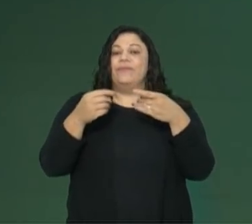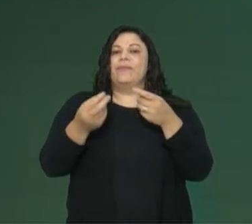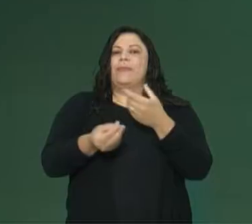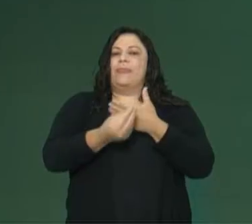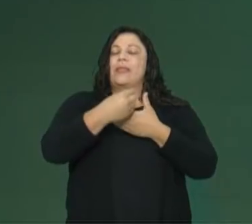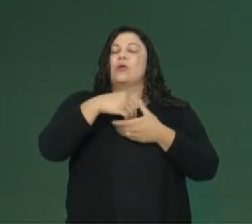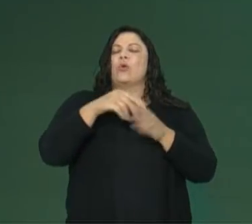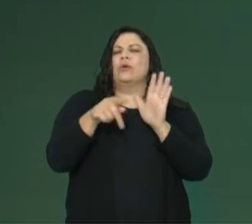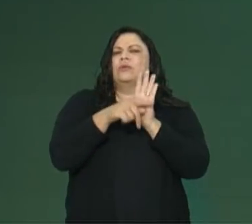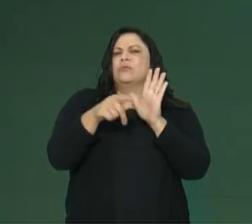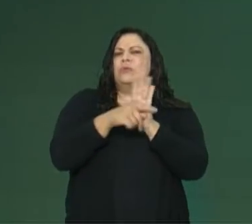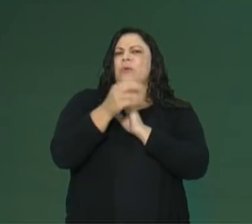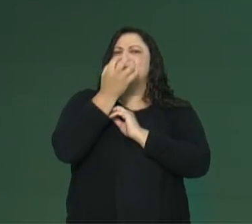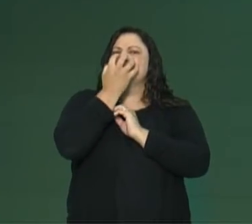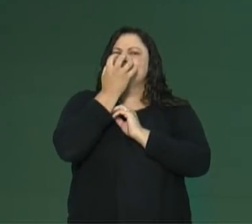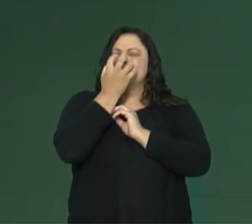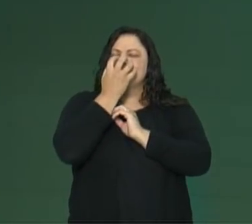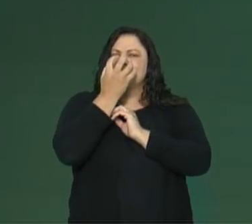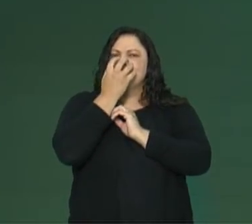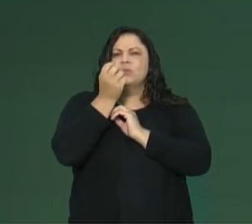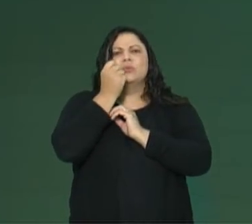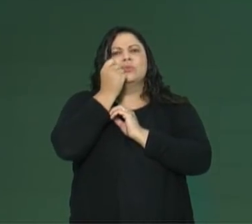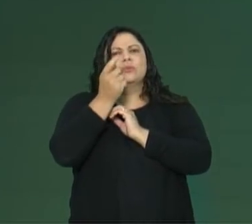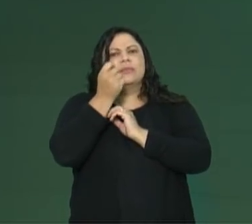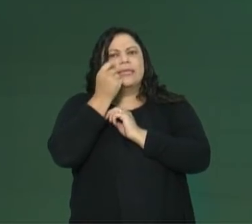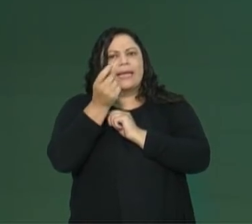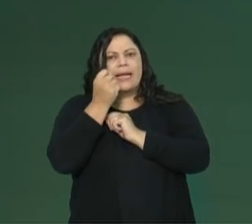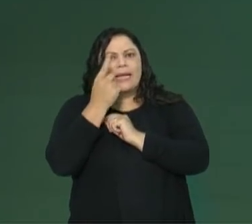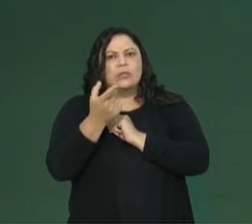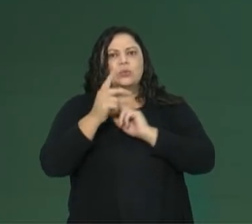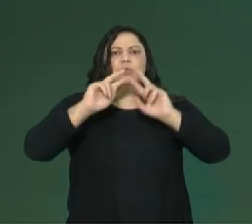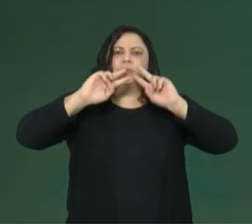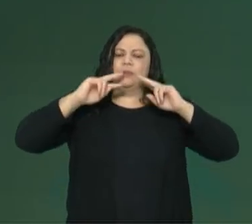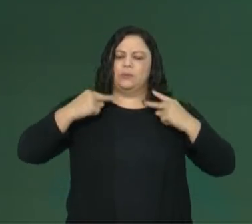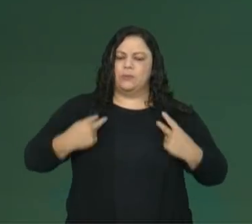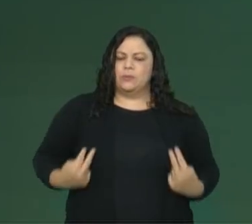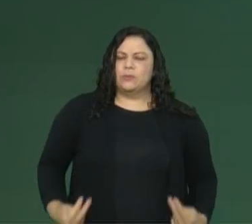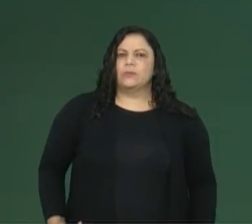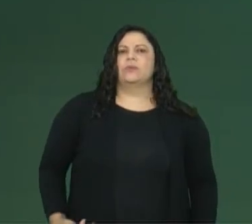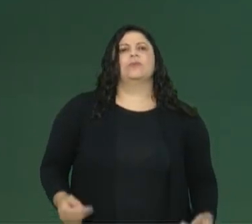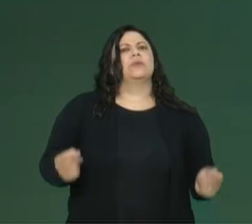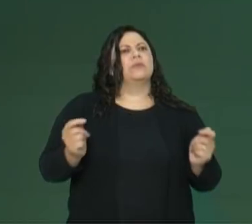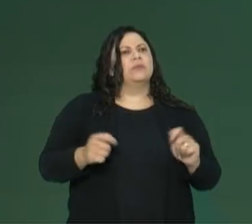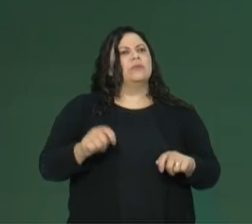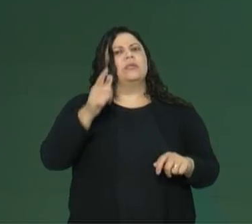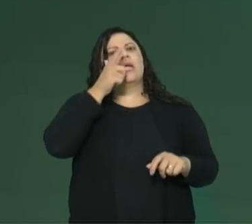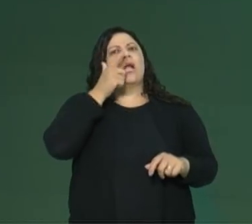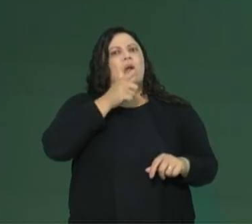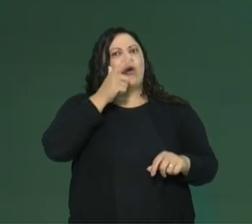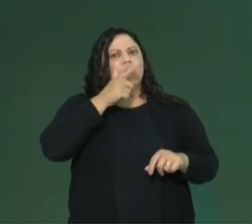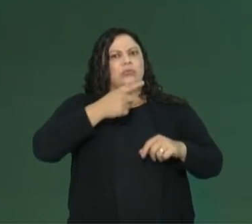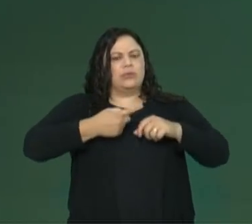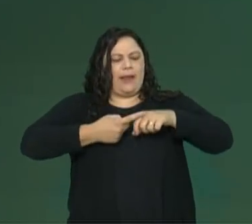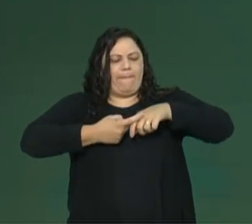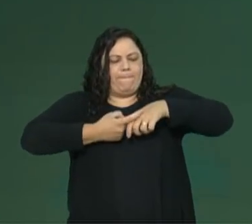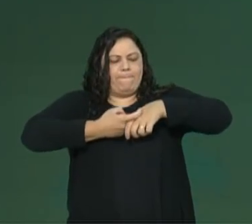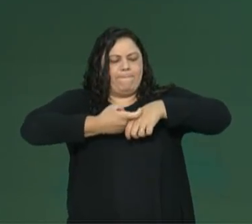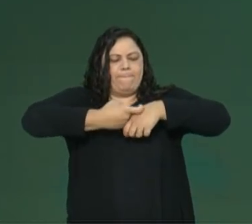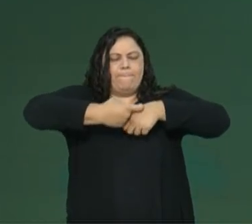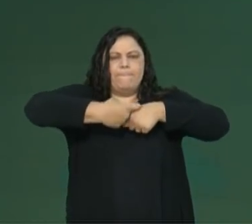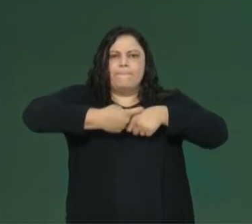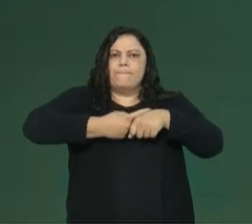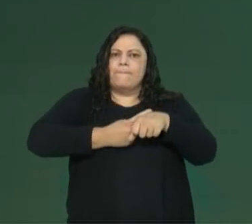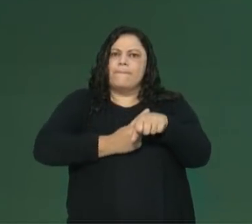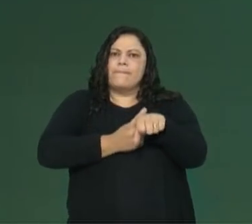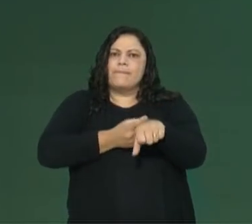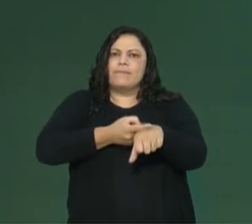nos cães. Também em gatos. No ser humano, ele consegue atravessar a pele. Só que lembra as